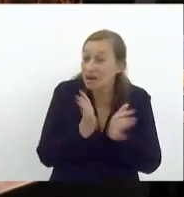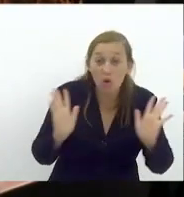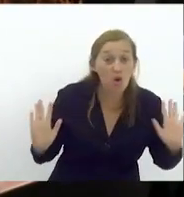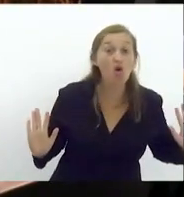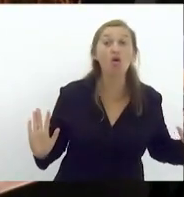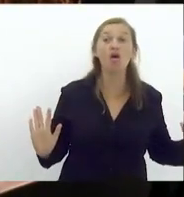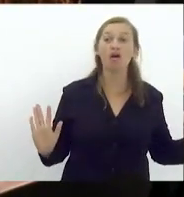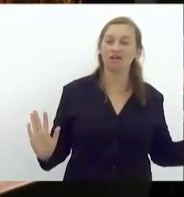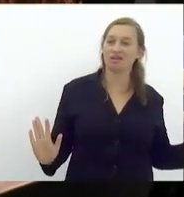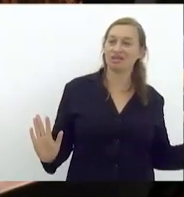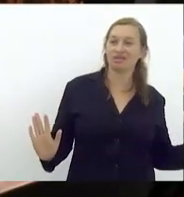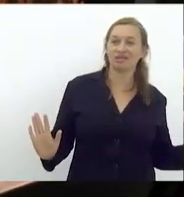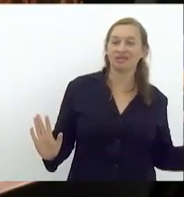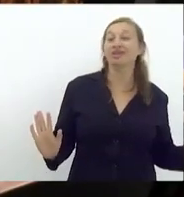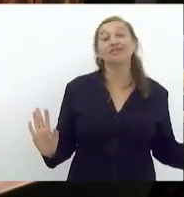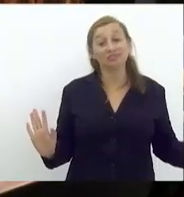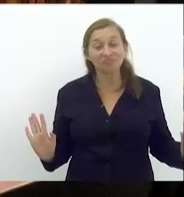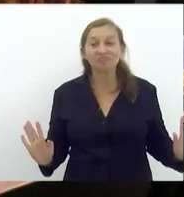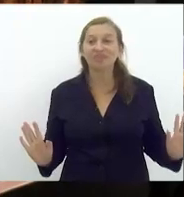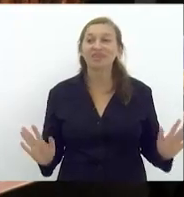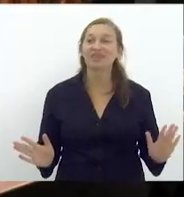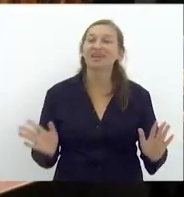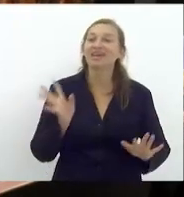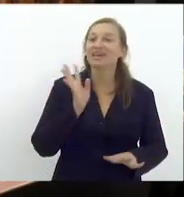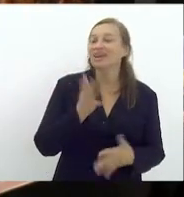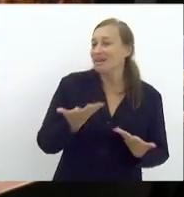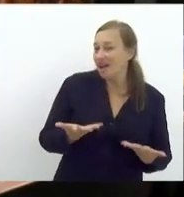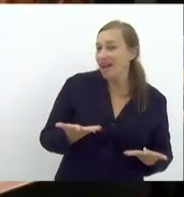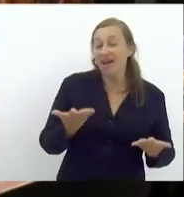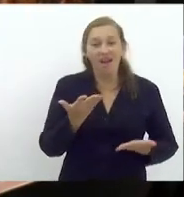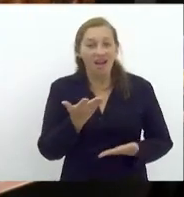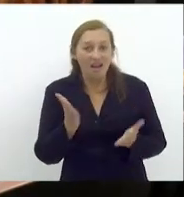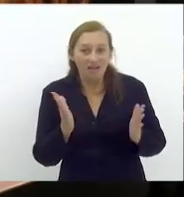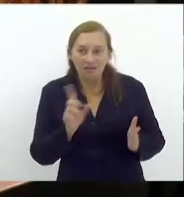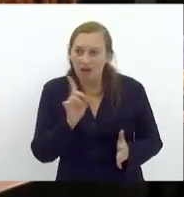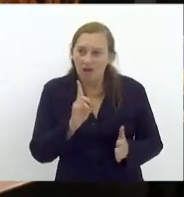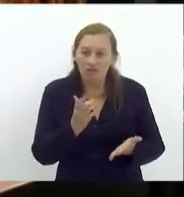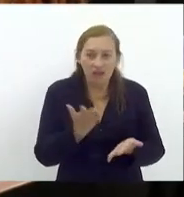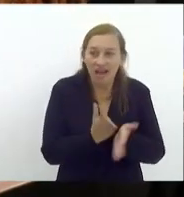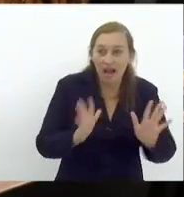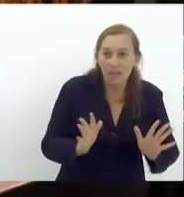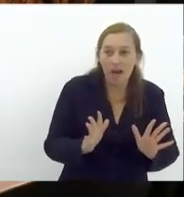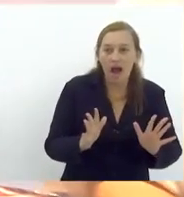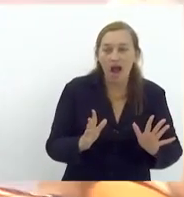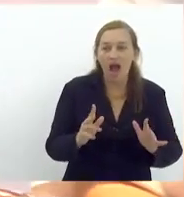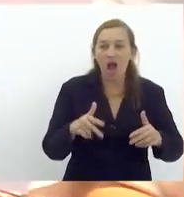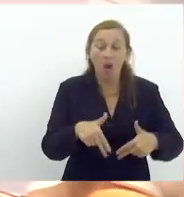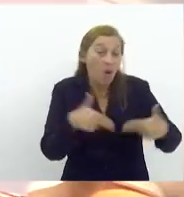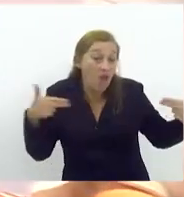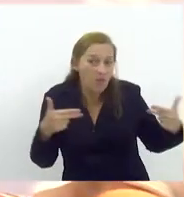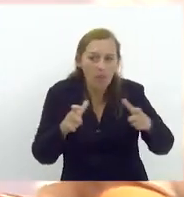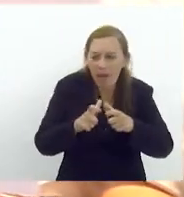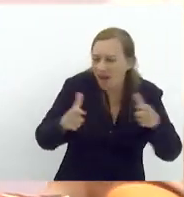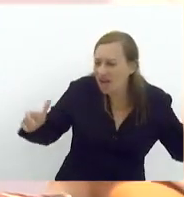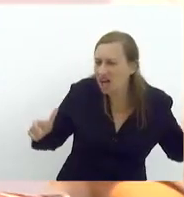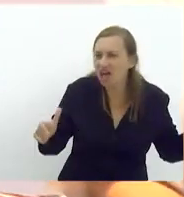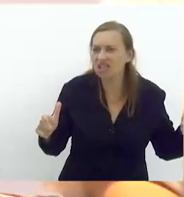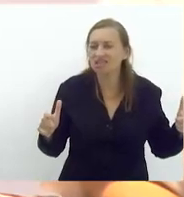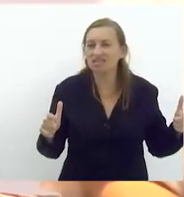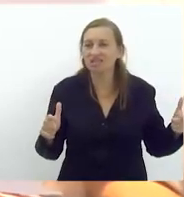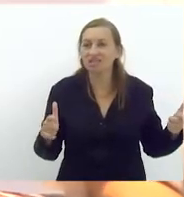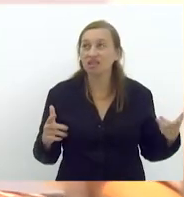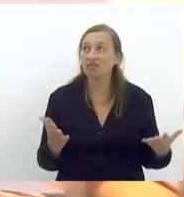quebrou a banca aqui galera mas Óbvio que não vai acabar porque o Hip Hop é enorme é gigante a gente fica